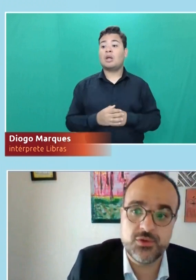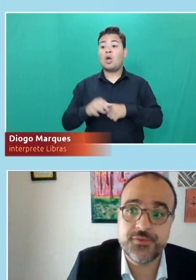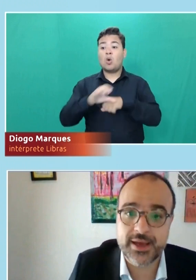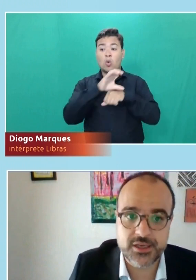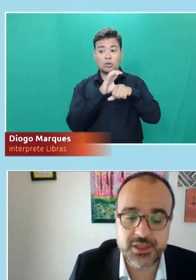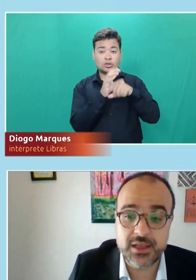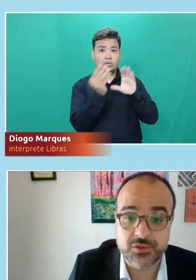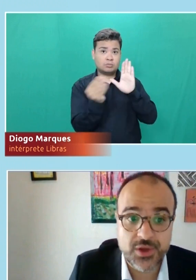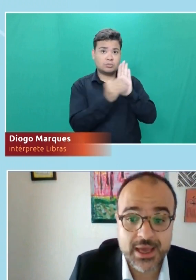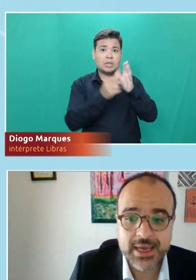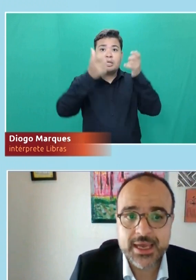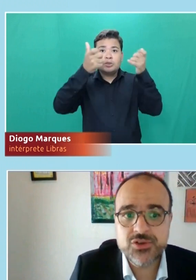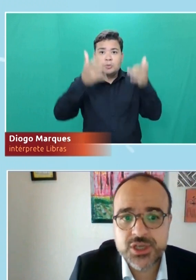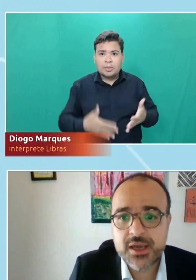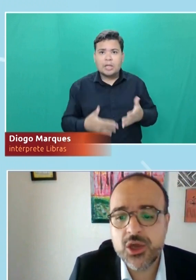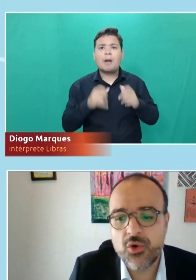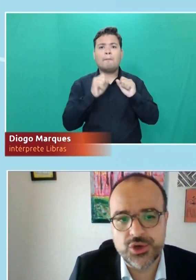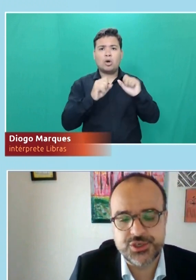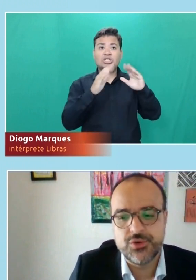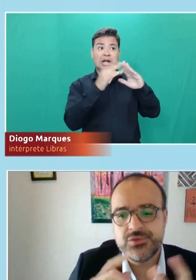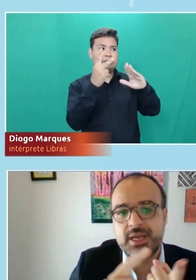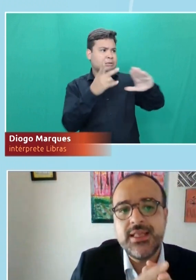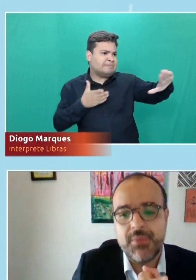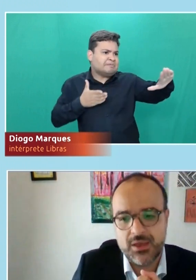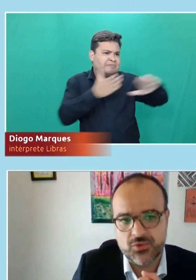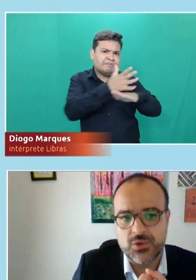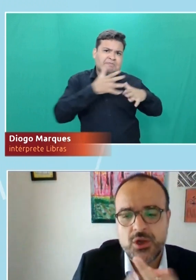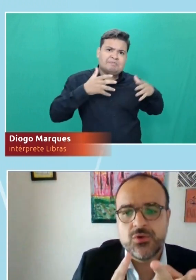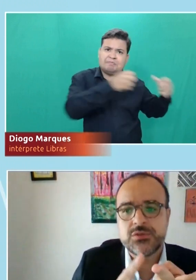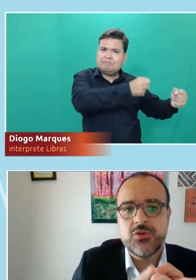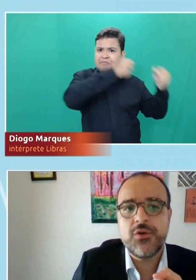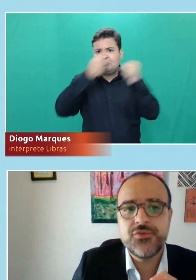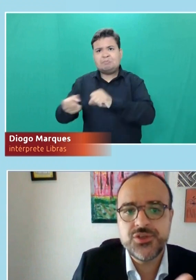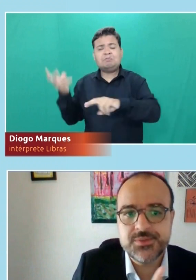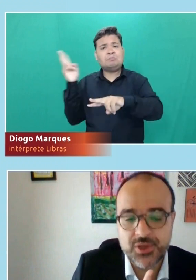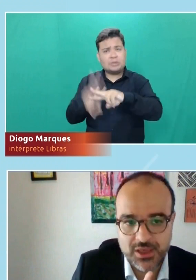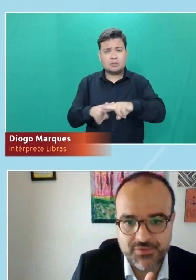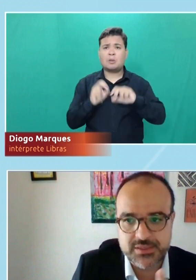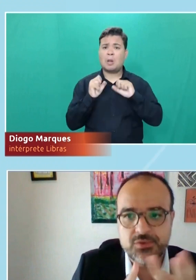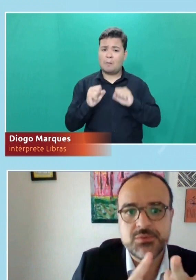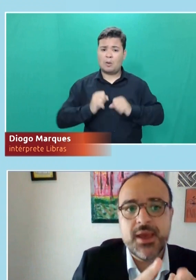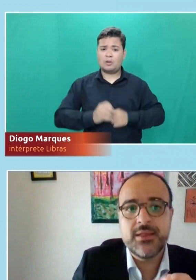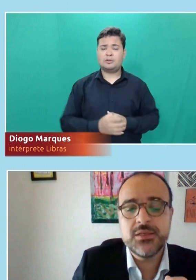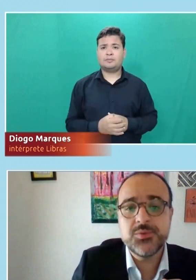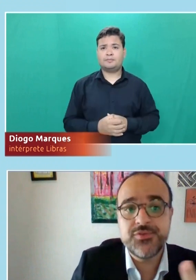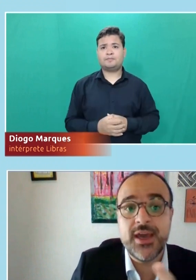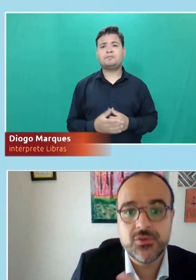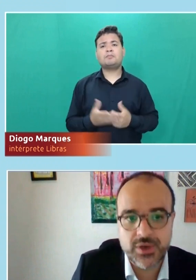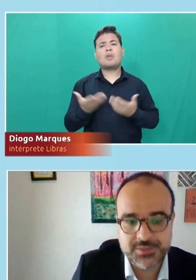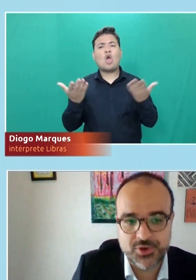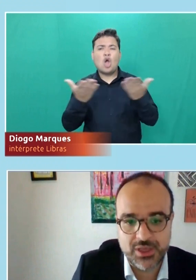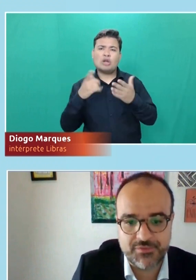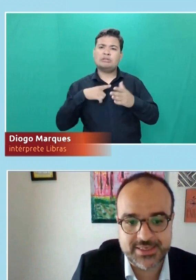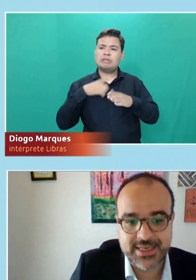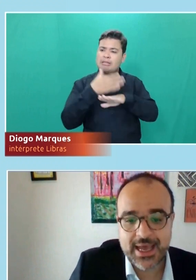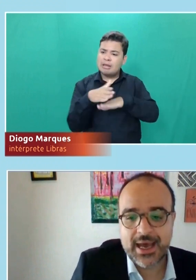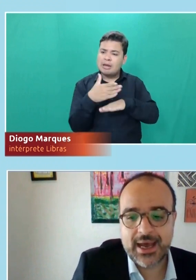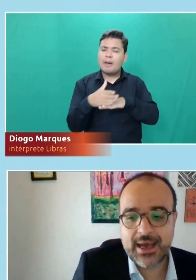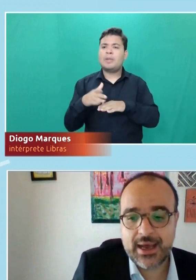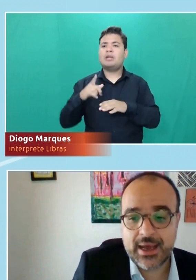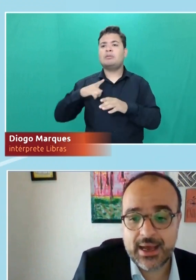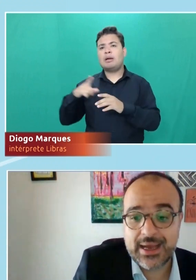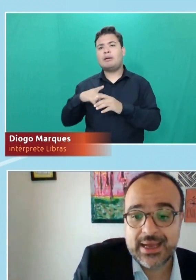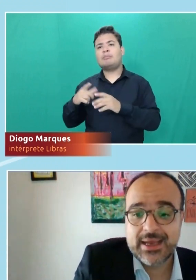está numa situação de flagrante delito. Eu diria que hoje o treinamento, os softwares disponíveis, os mecanismos de varredura